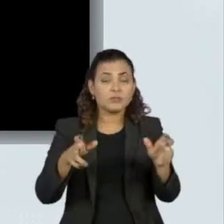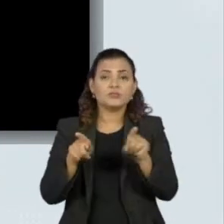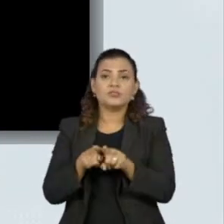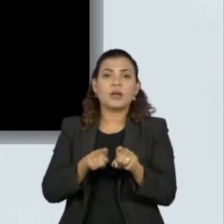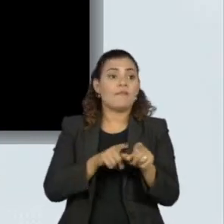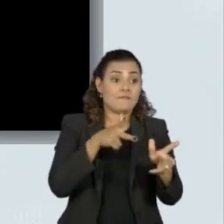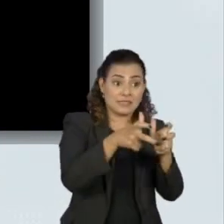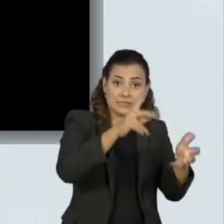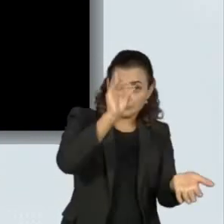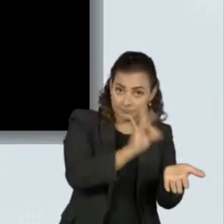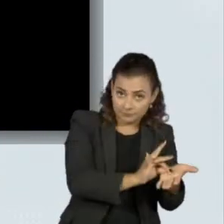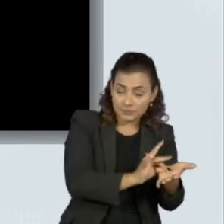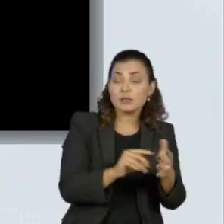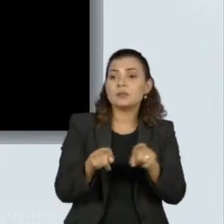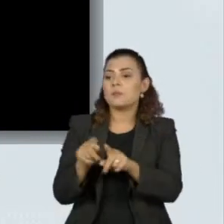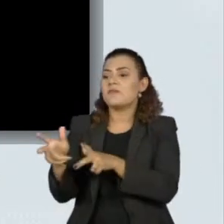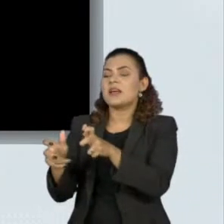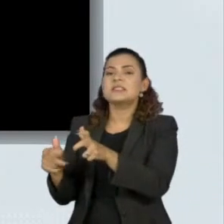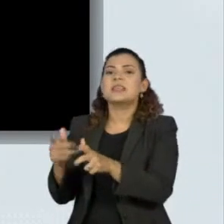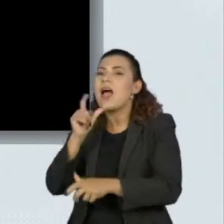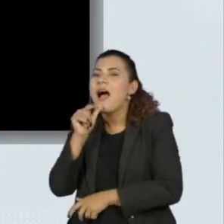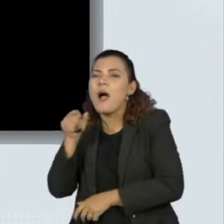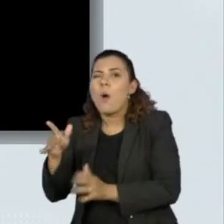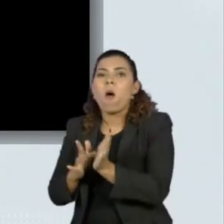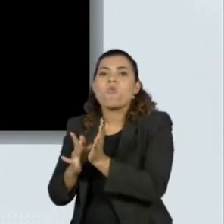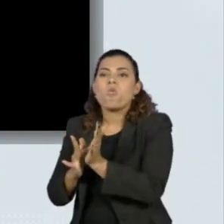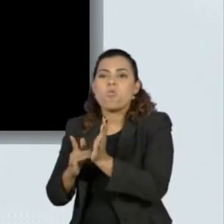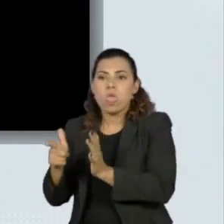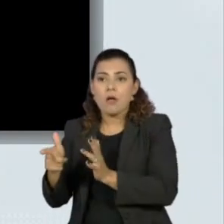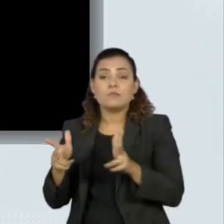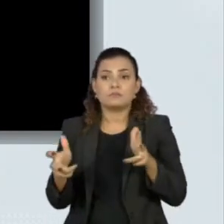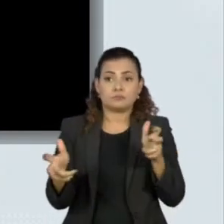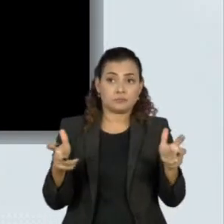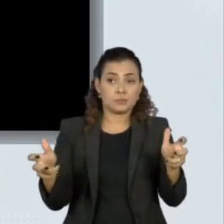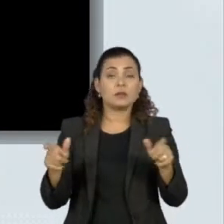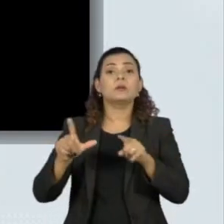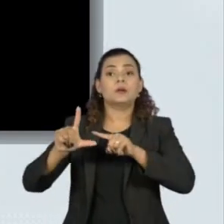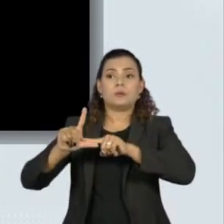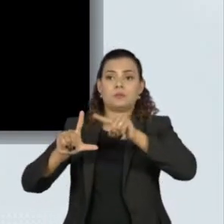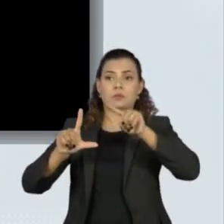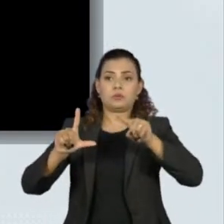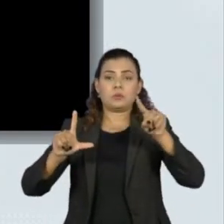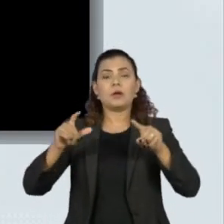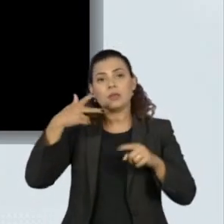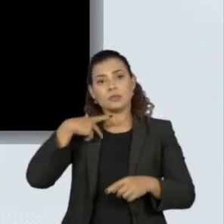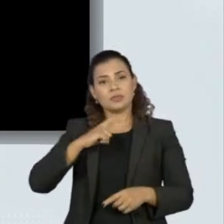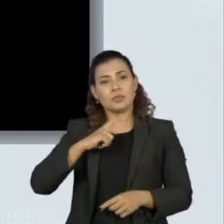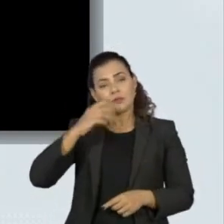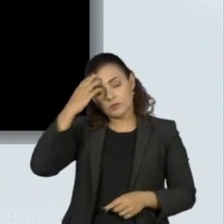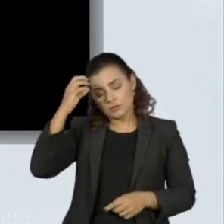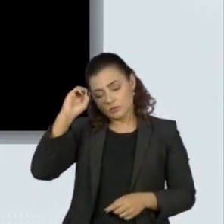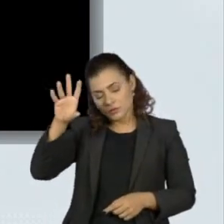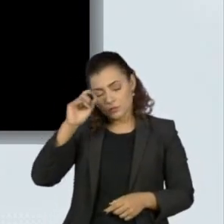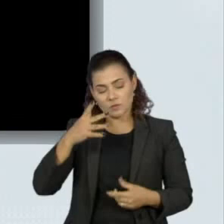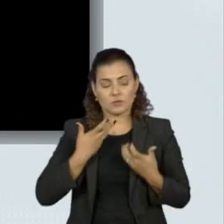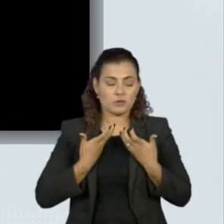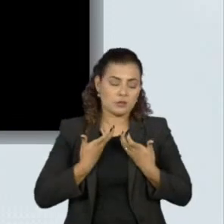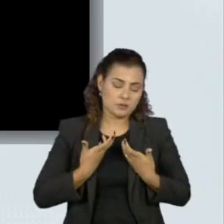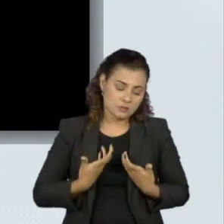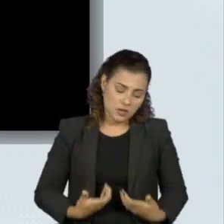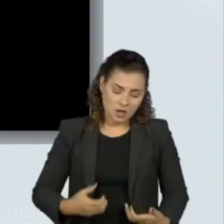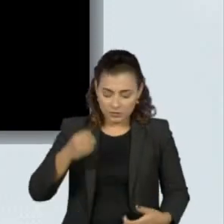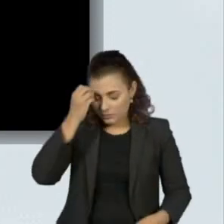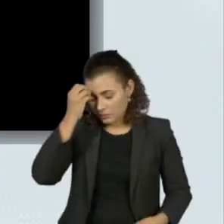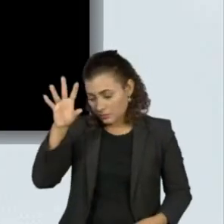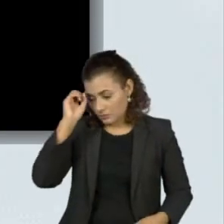placebo. E as principais ocorrências sistêmicas foram dor de cabeça, fadiga ou